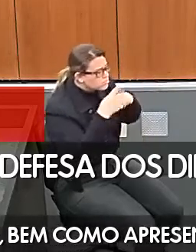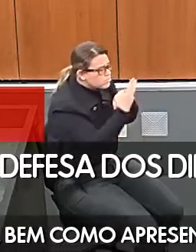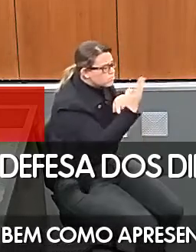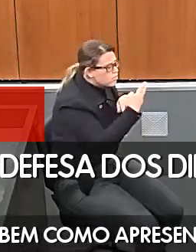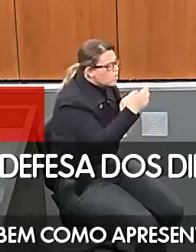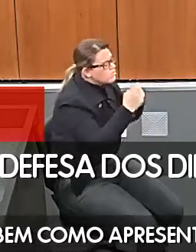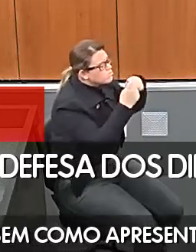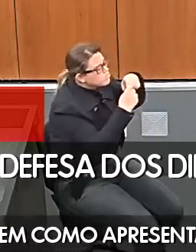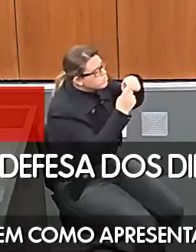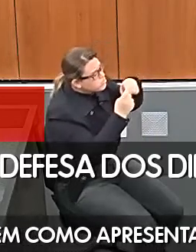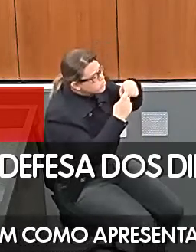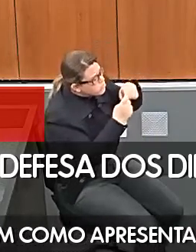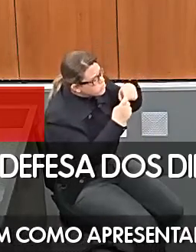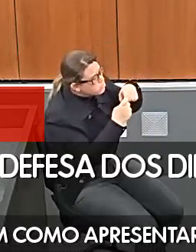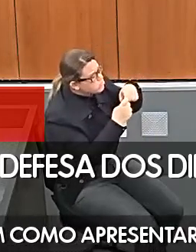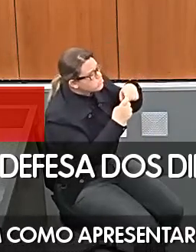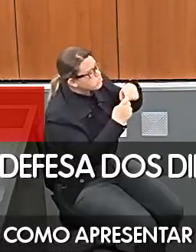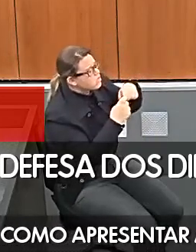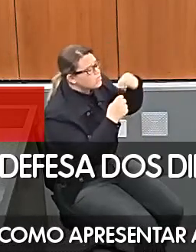hospital,